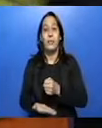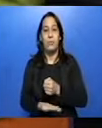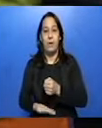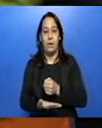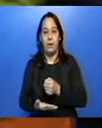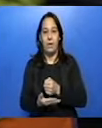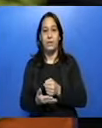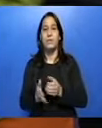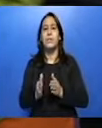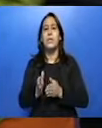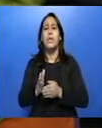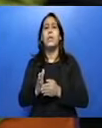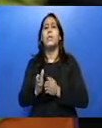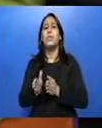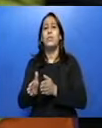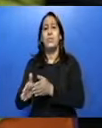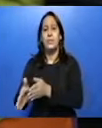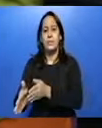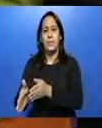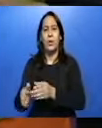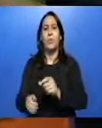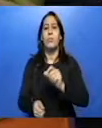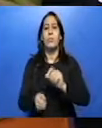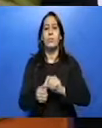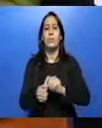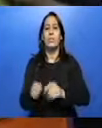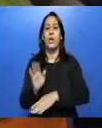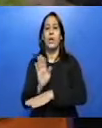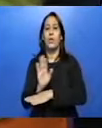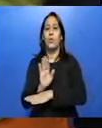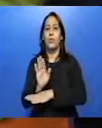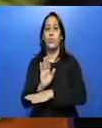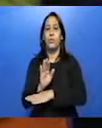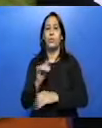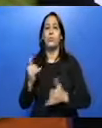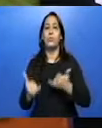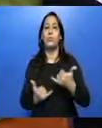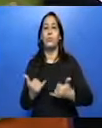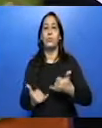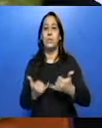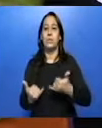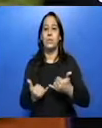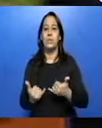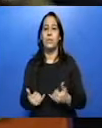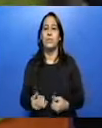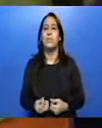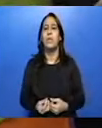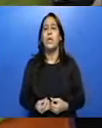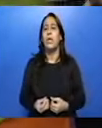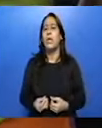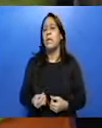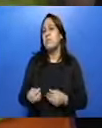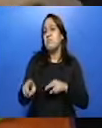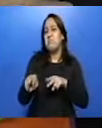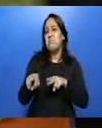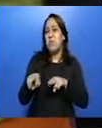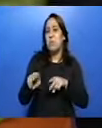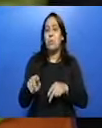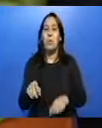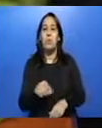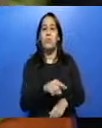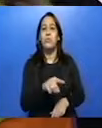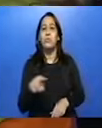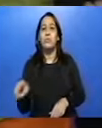roteiro, para a gente produzir um vídeo sobre brincadeiras, como se você fosse um jornalista aqui da